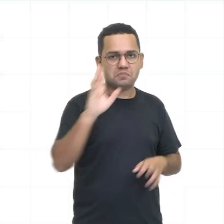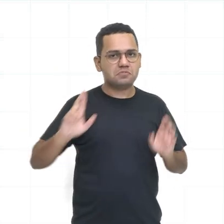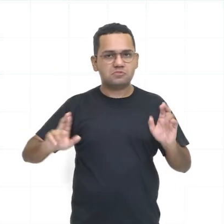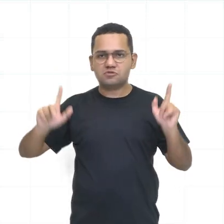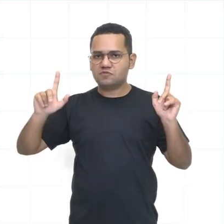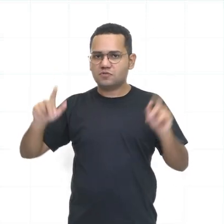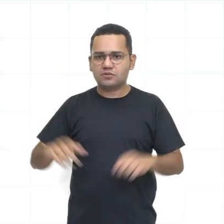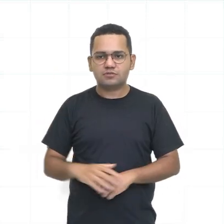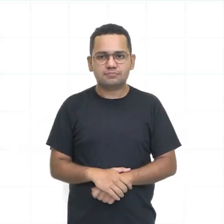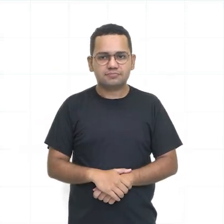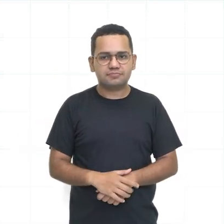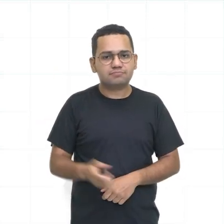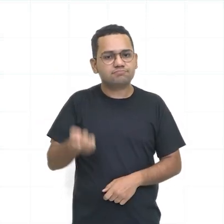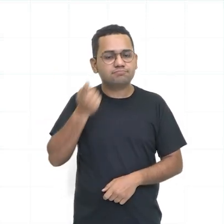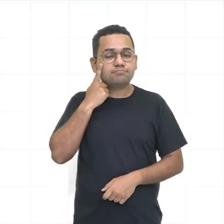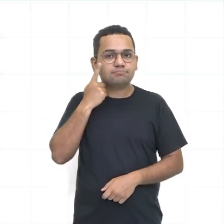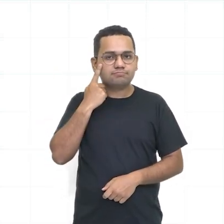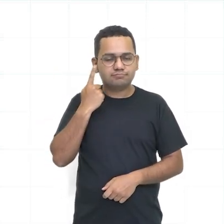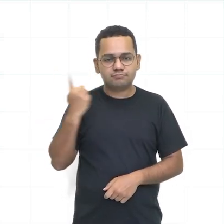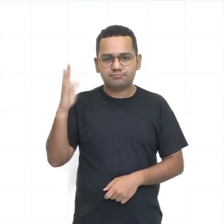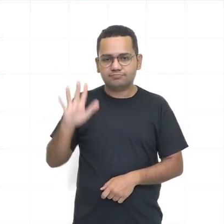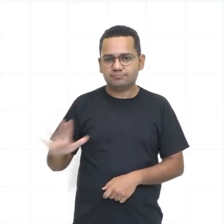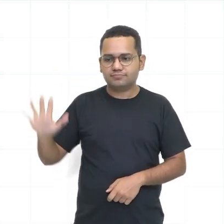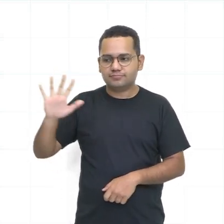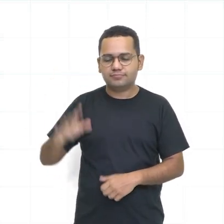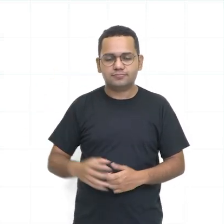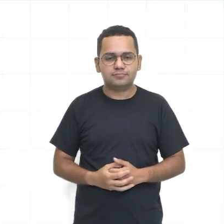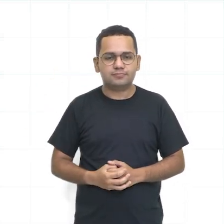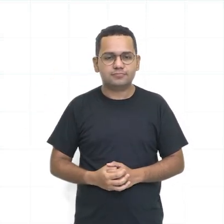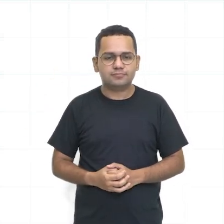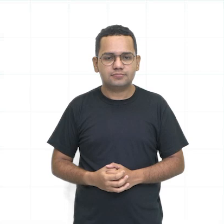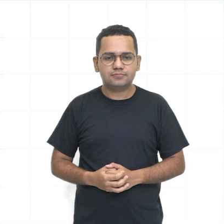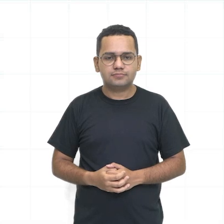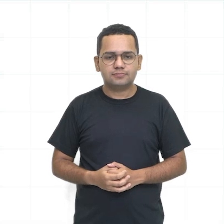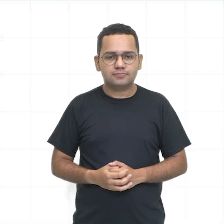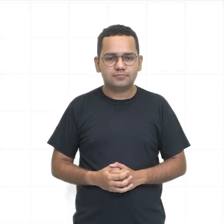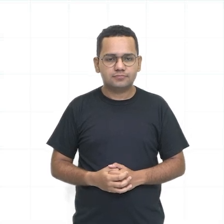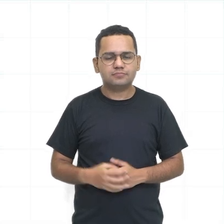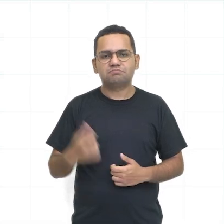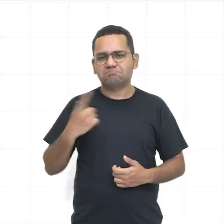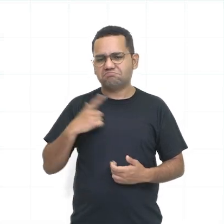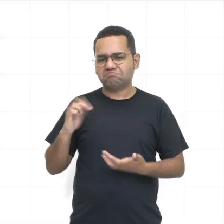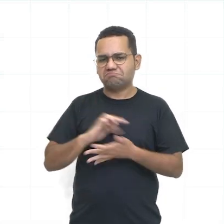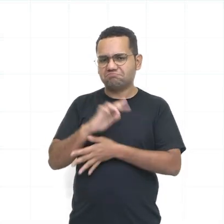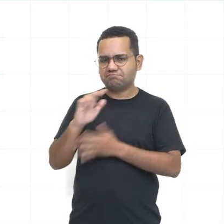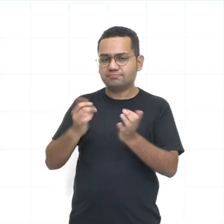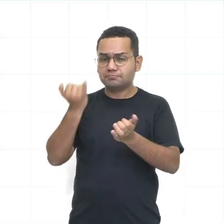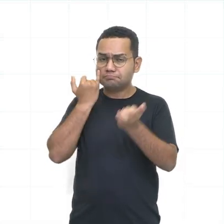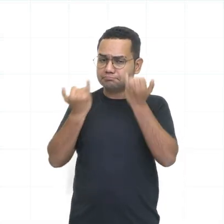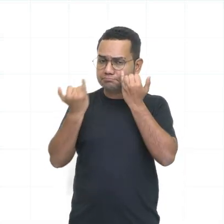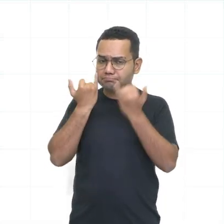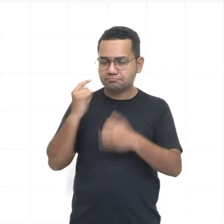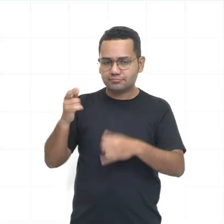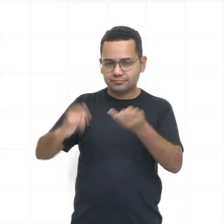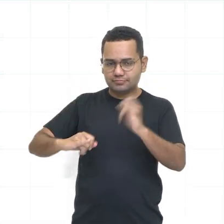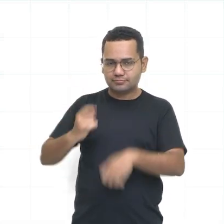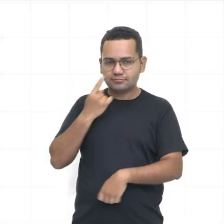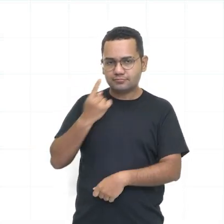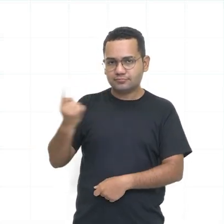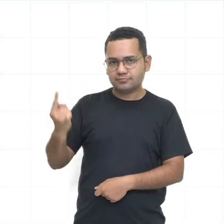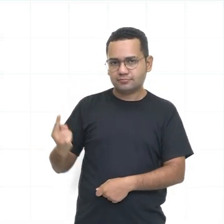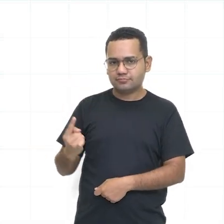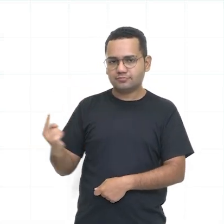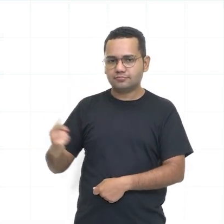que nós temos hoje, como a gente pode observar nessa animação. Então, na atmosfera tinha amônia, tinha metano, tinha nitrogênio,